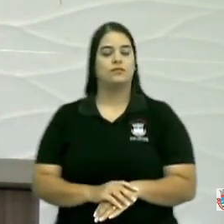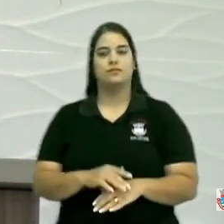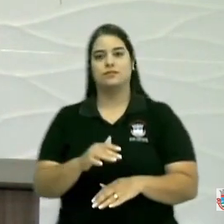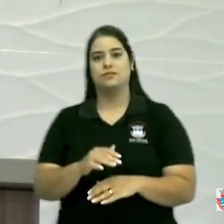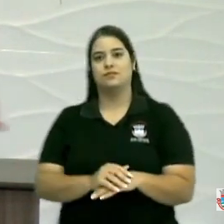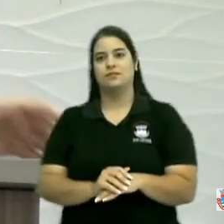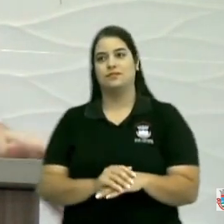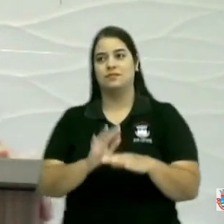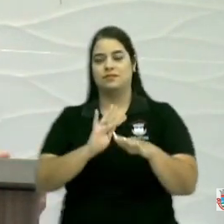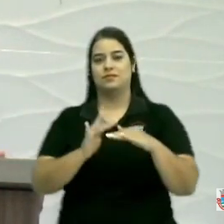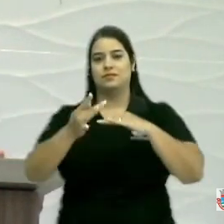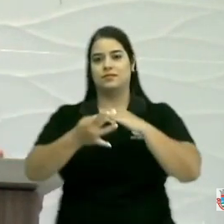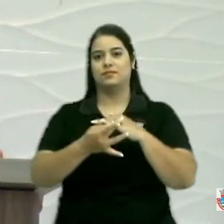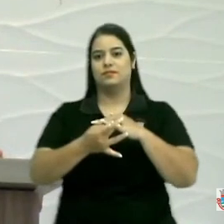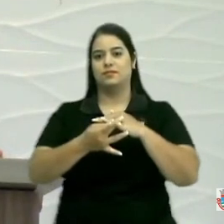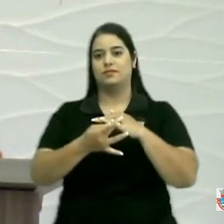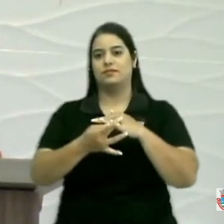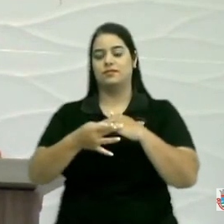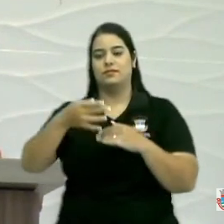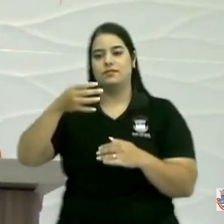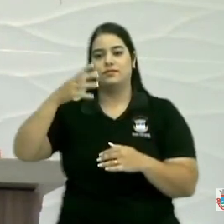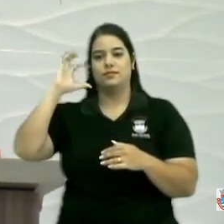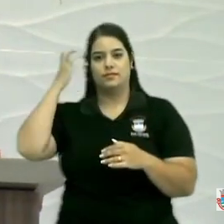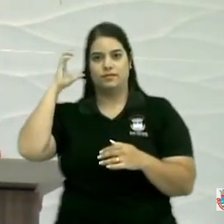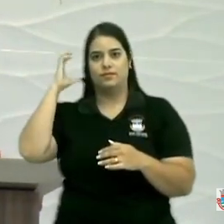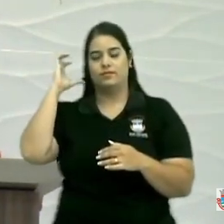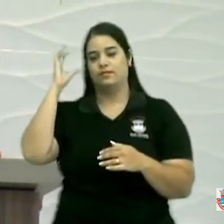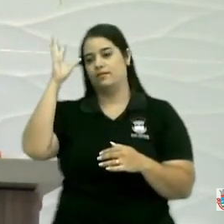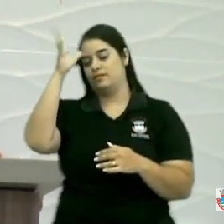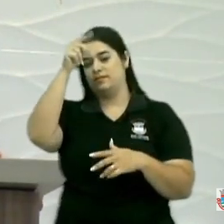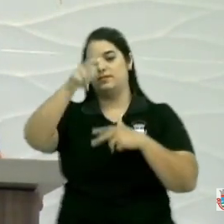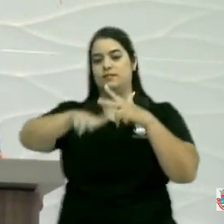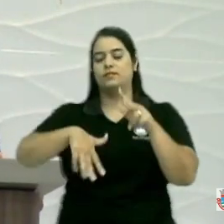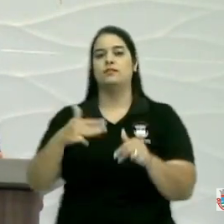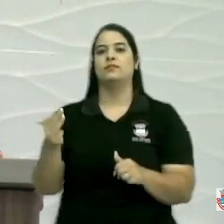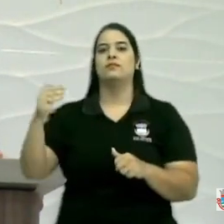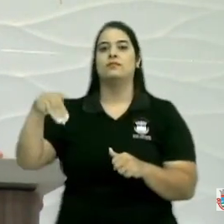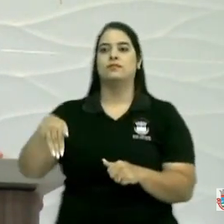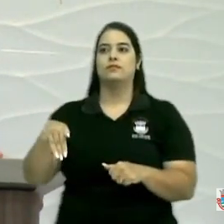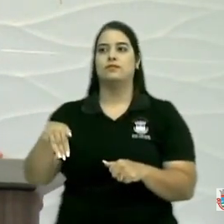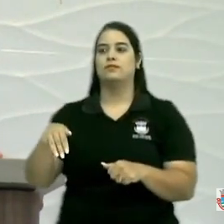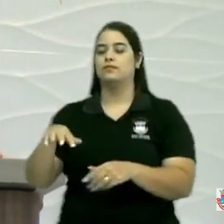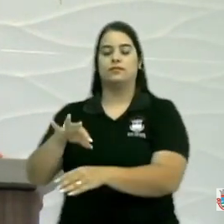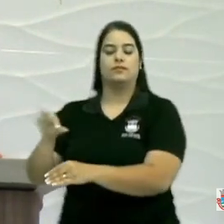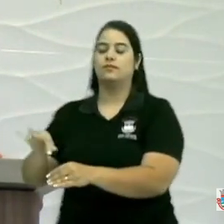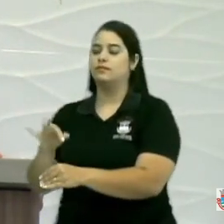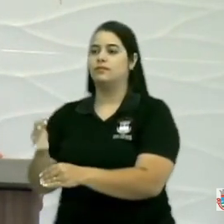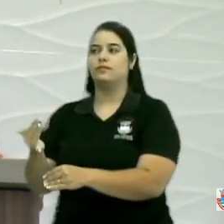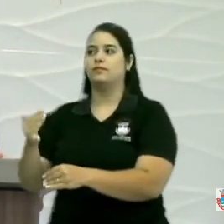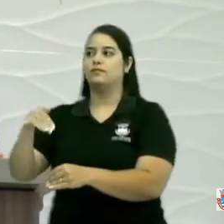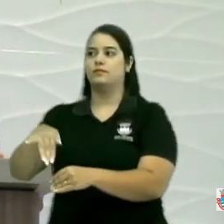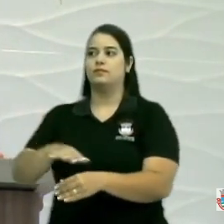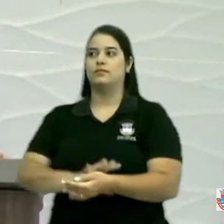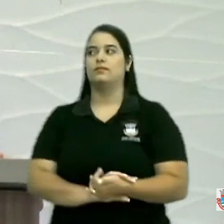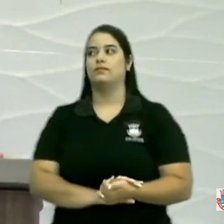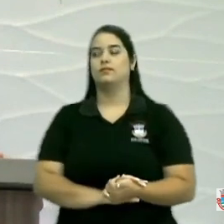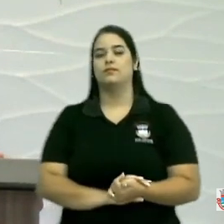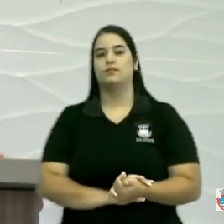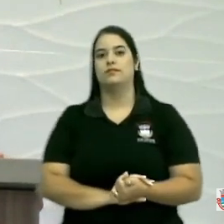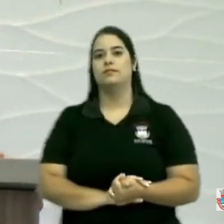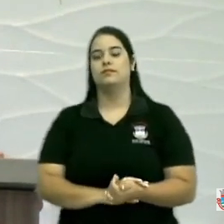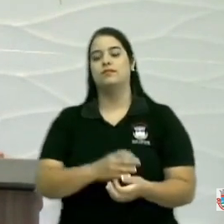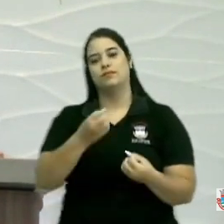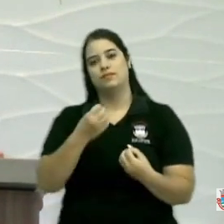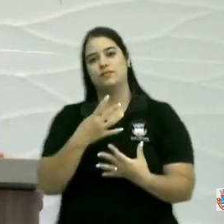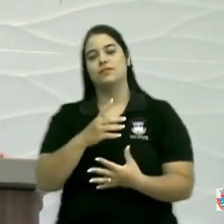sociais, pela Rádio São Bento FM, Espírito Santo FM e todos os canais de YouTube e Facebook, o nosso muito